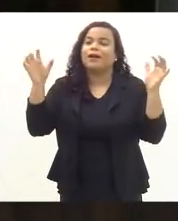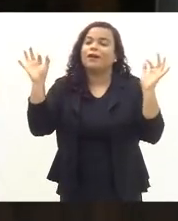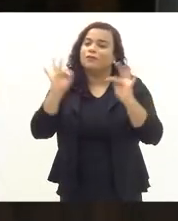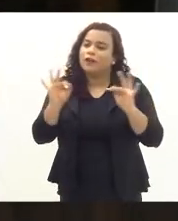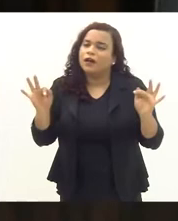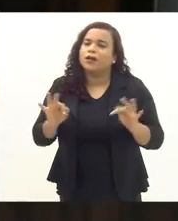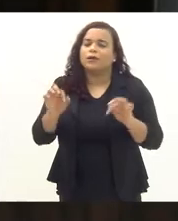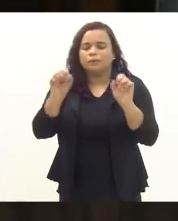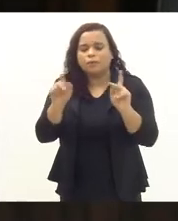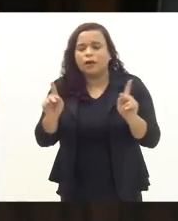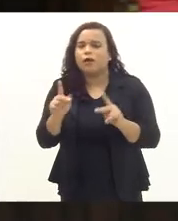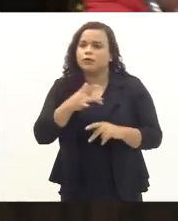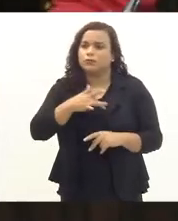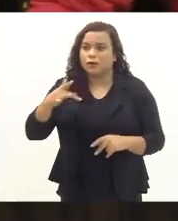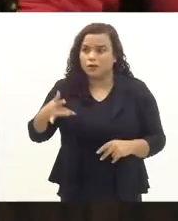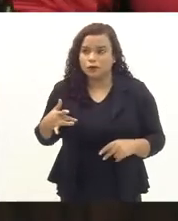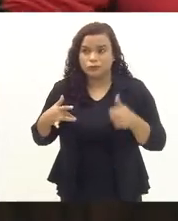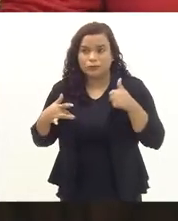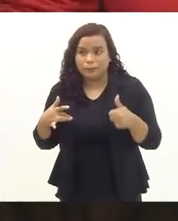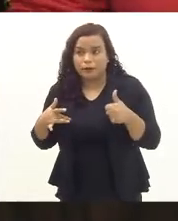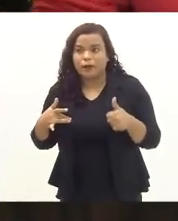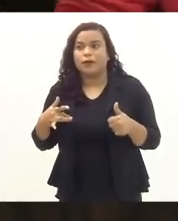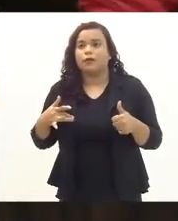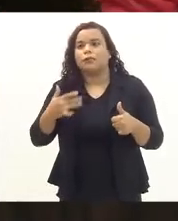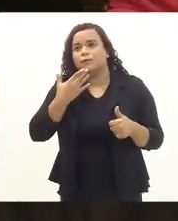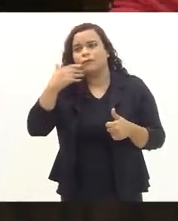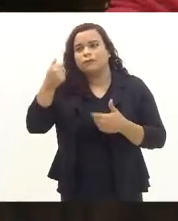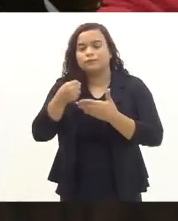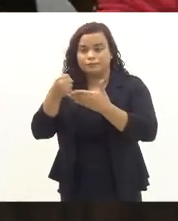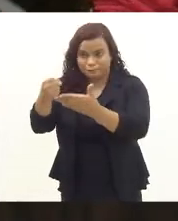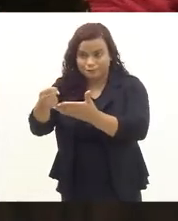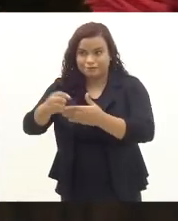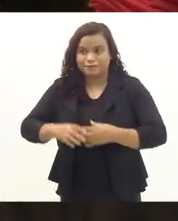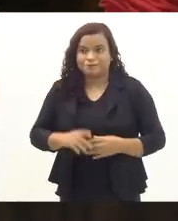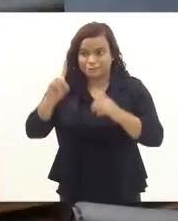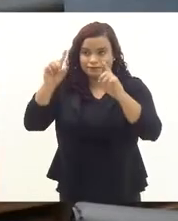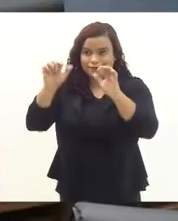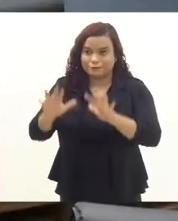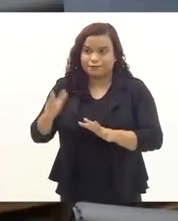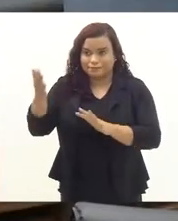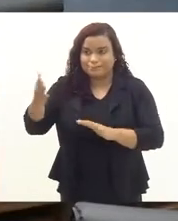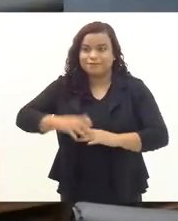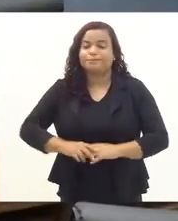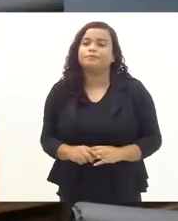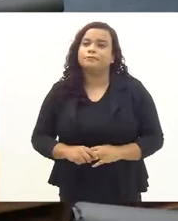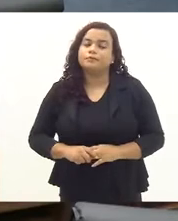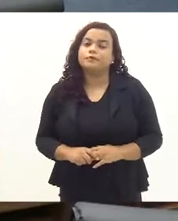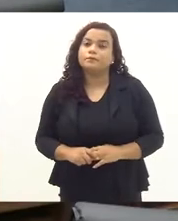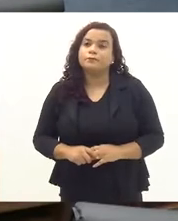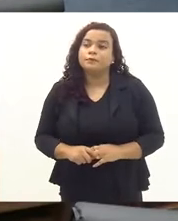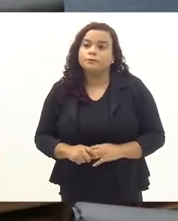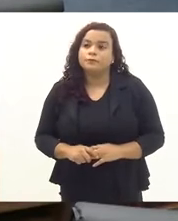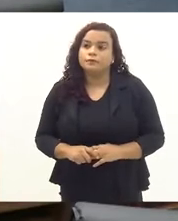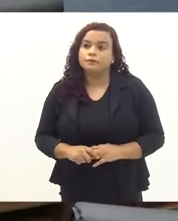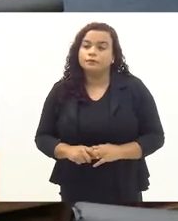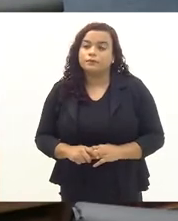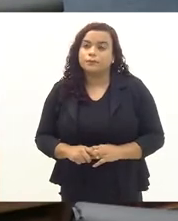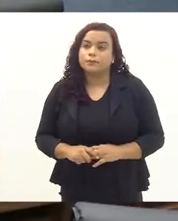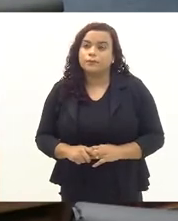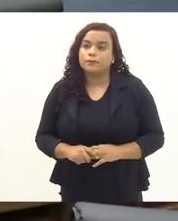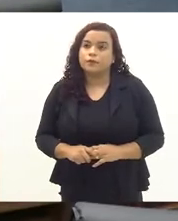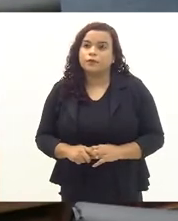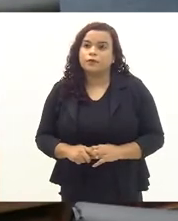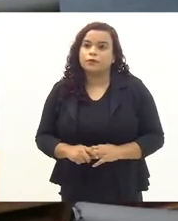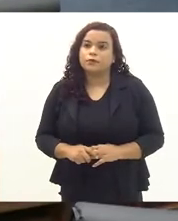muita saúde oi tá tudo de melhor para o irmão pro amigo Deus abençoe E aí